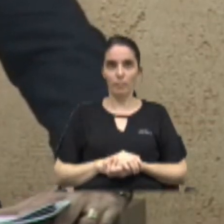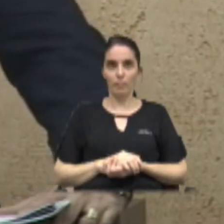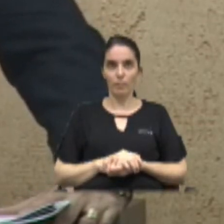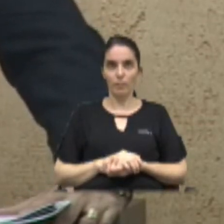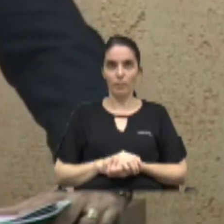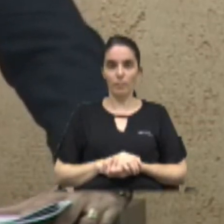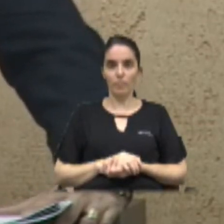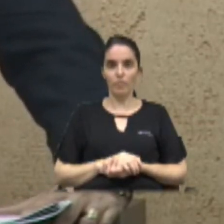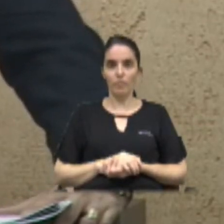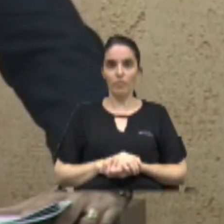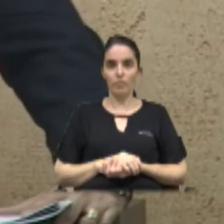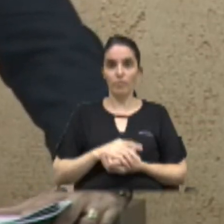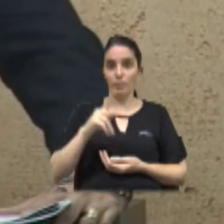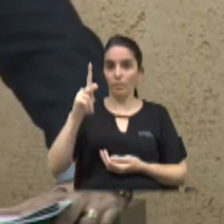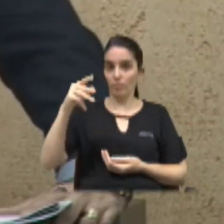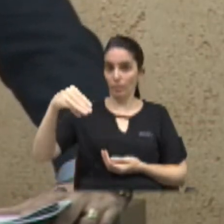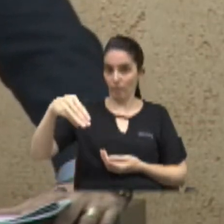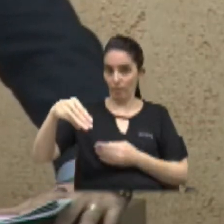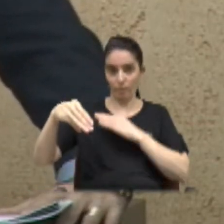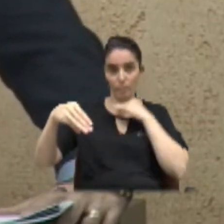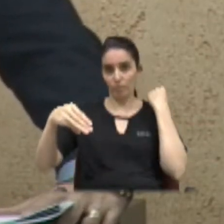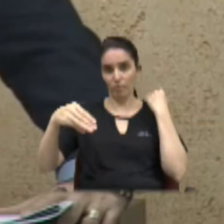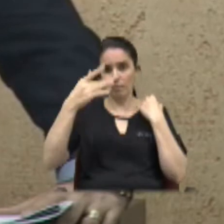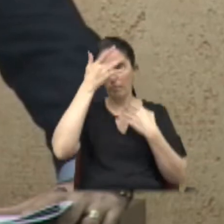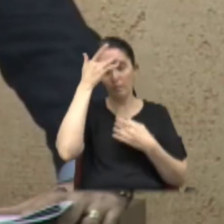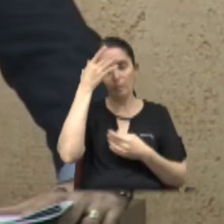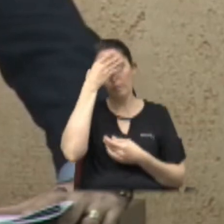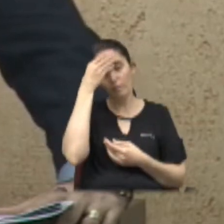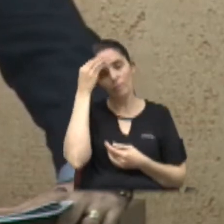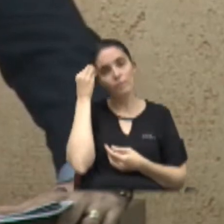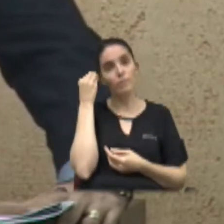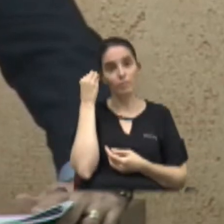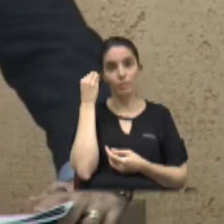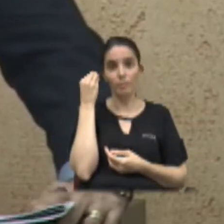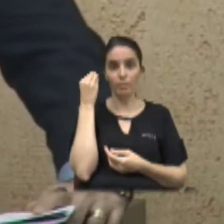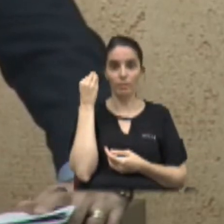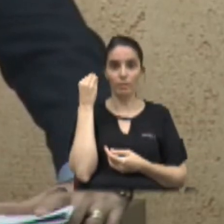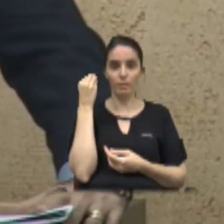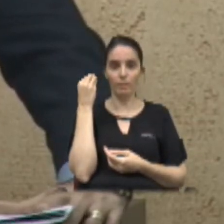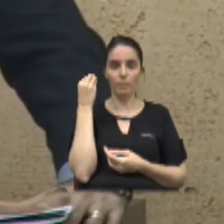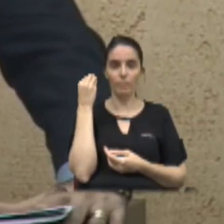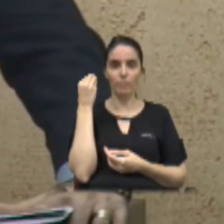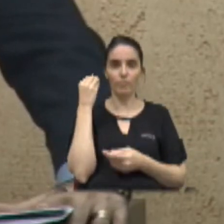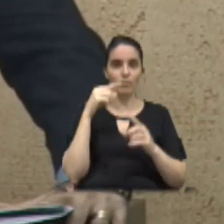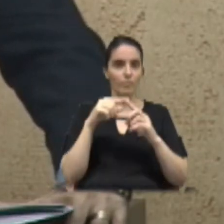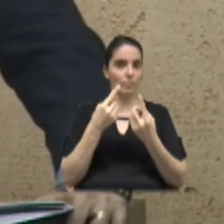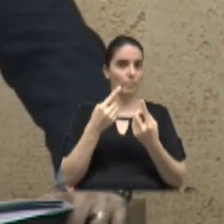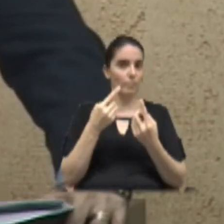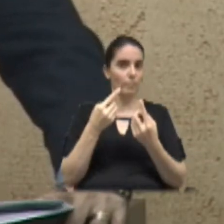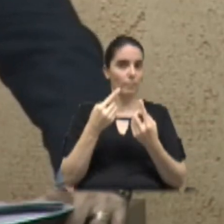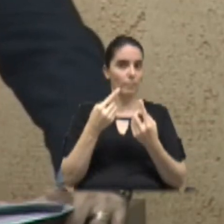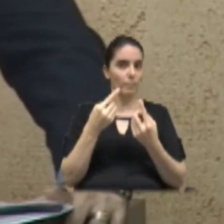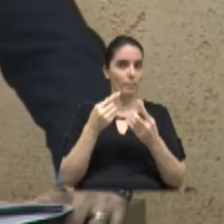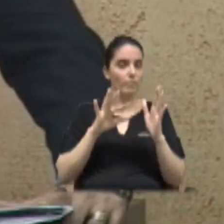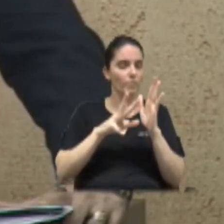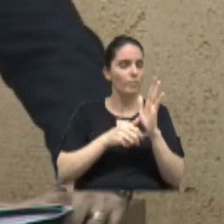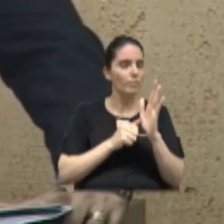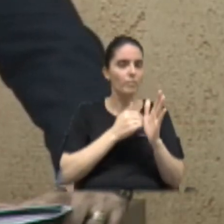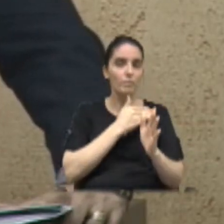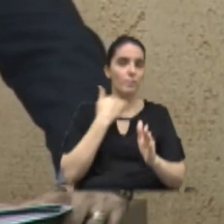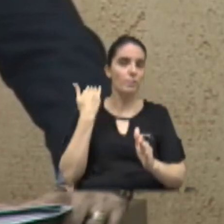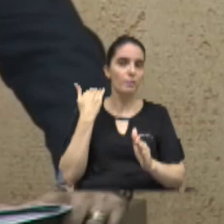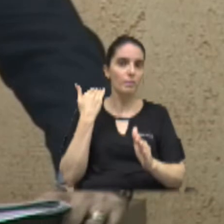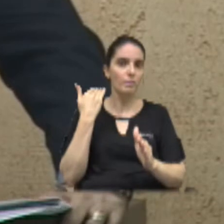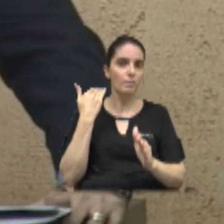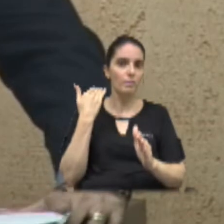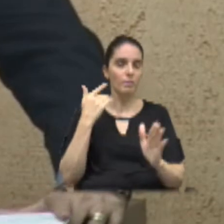esse policial morto, ele é esquecido, mas muitas vezes o bandido que morre, esse sim vira capa